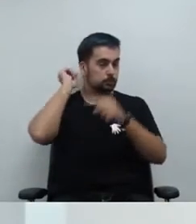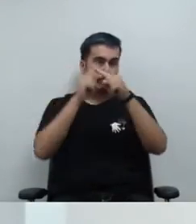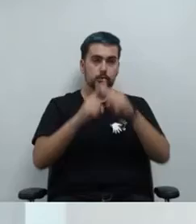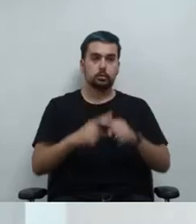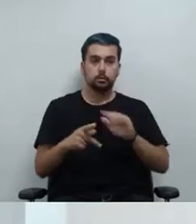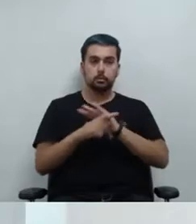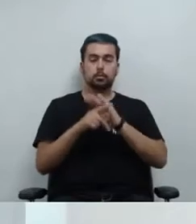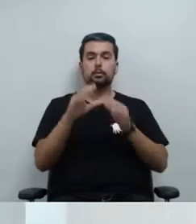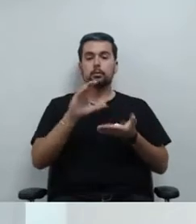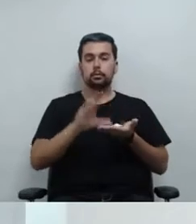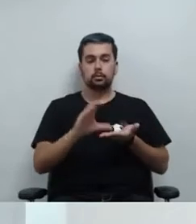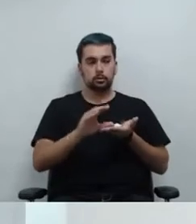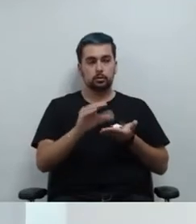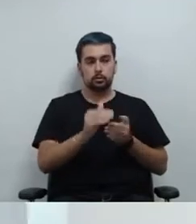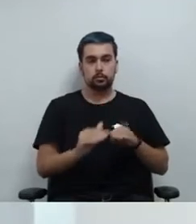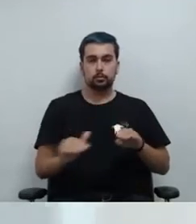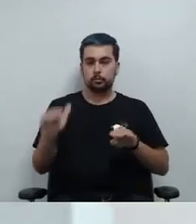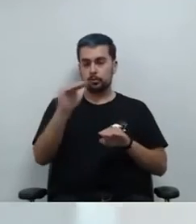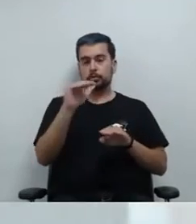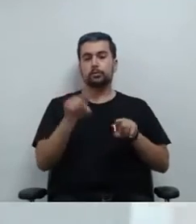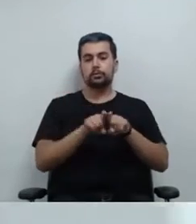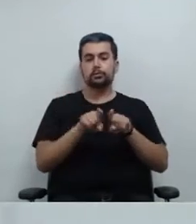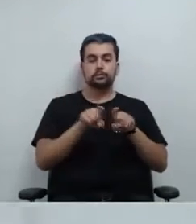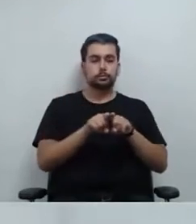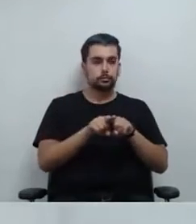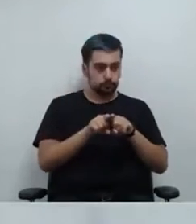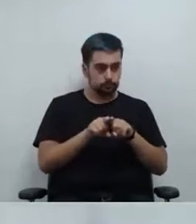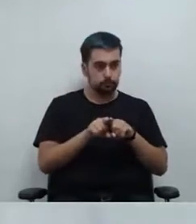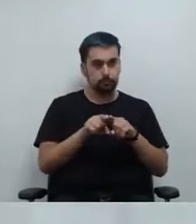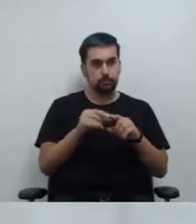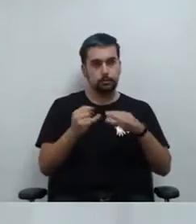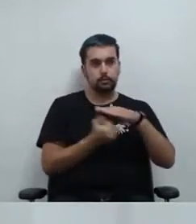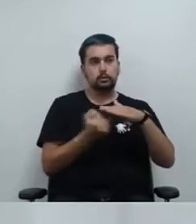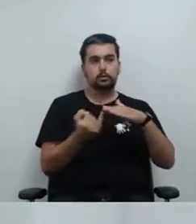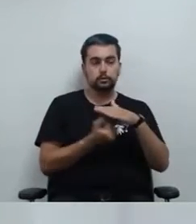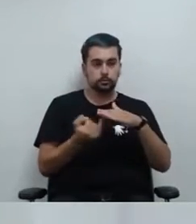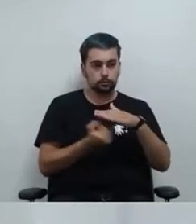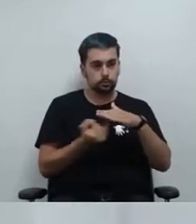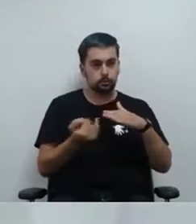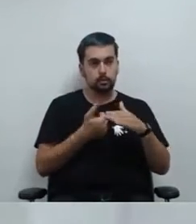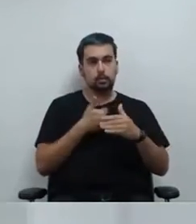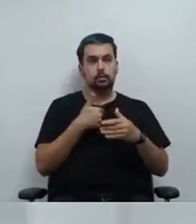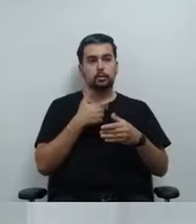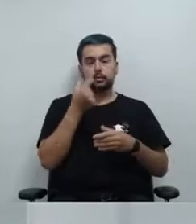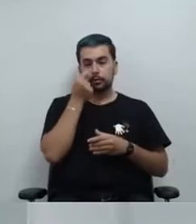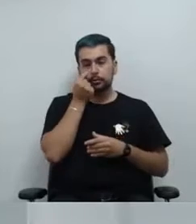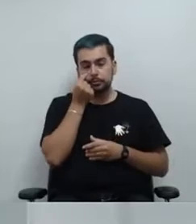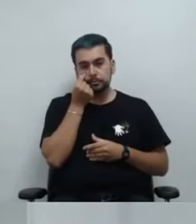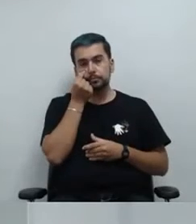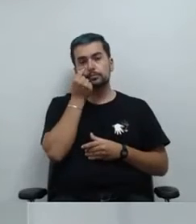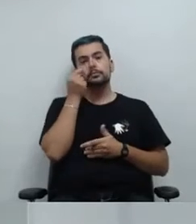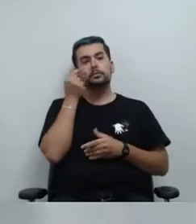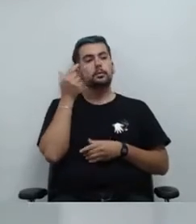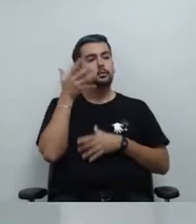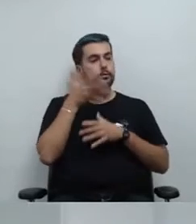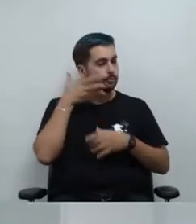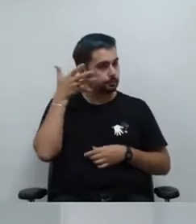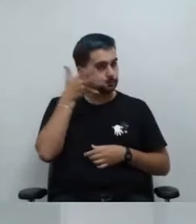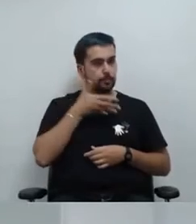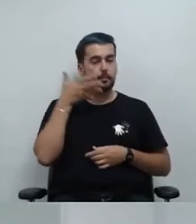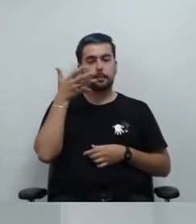Conselho Superior e para a Defensoria Pública Geral da instituição. Pude presenciar apresentações e